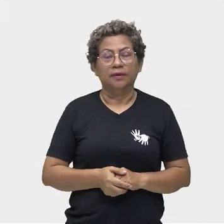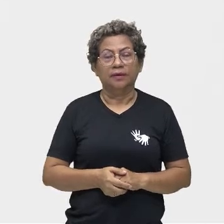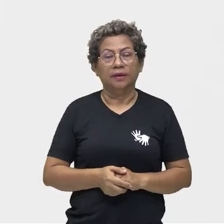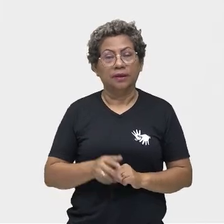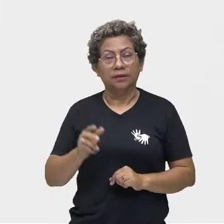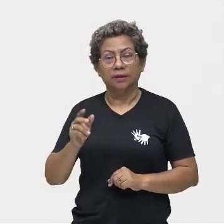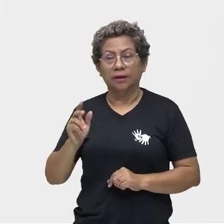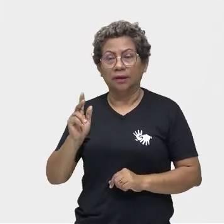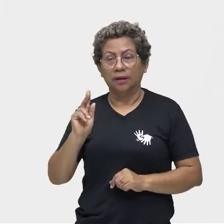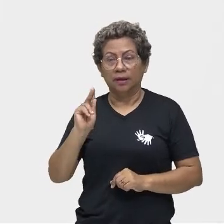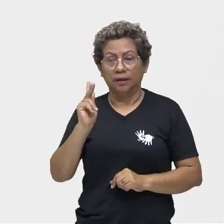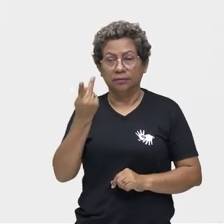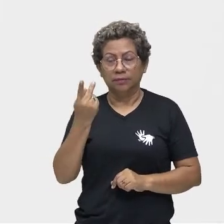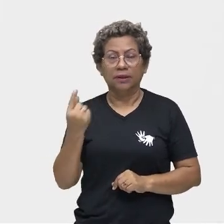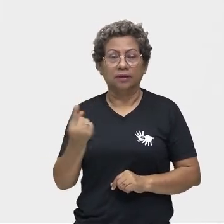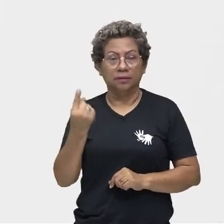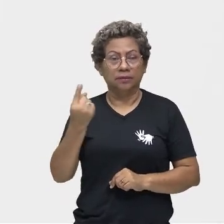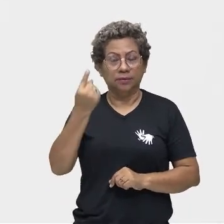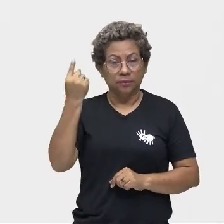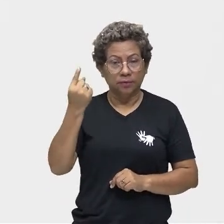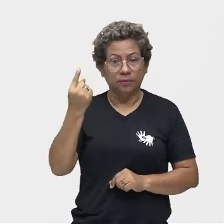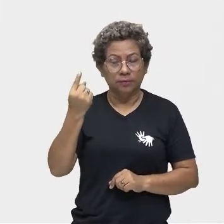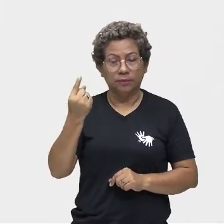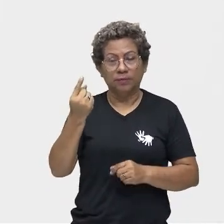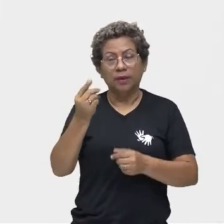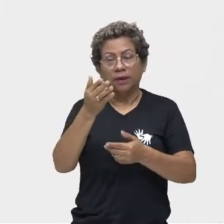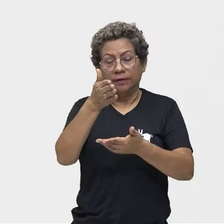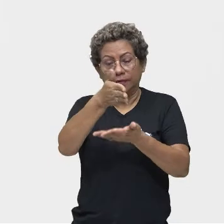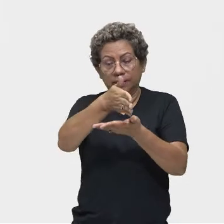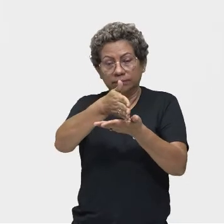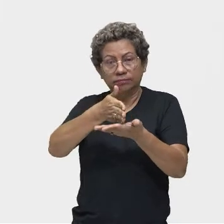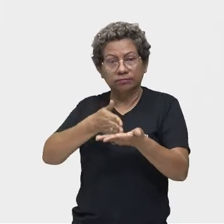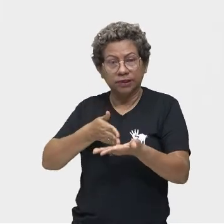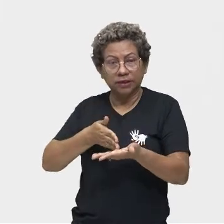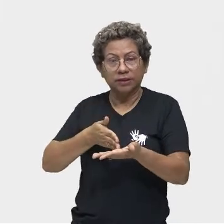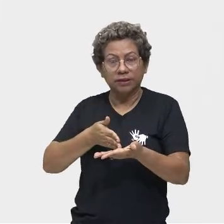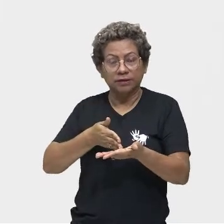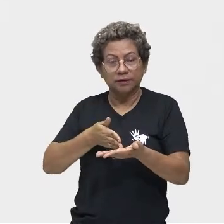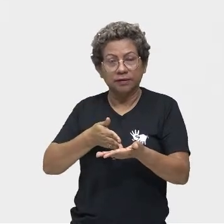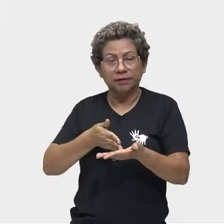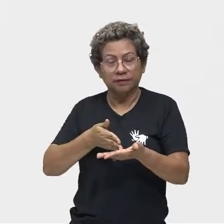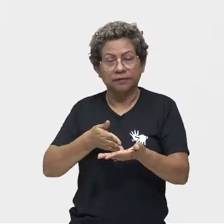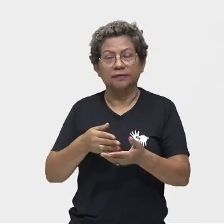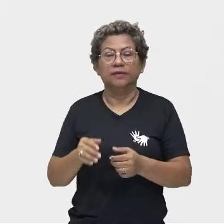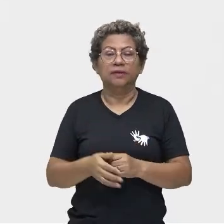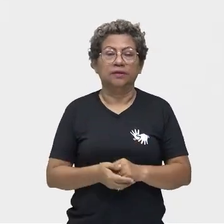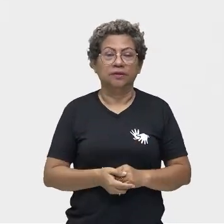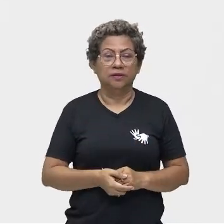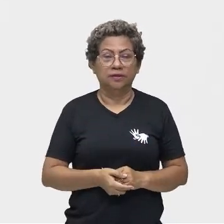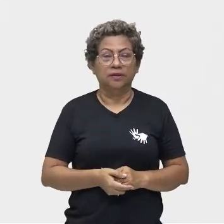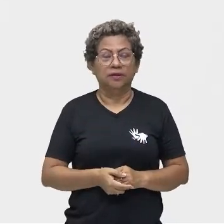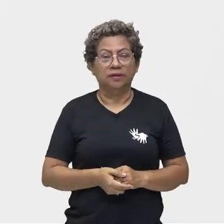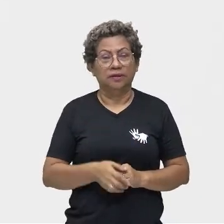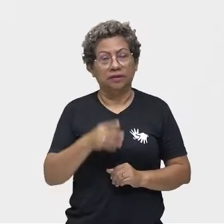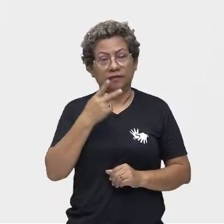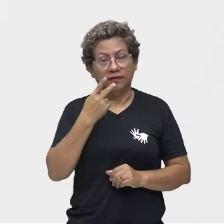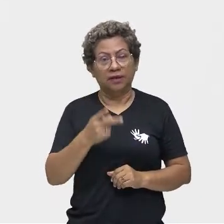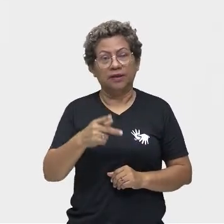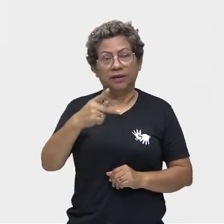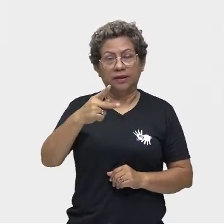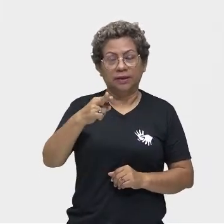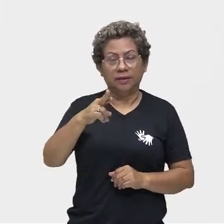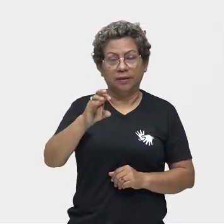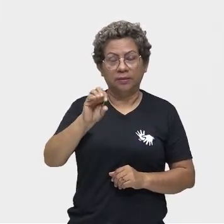divide a hipotenusa em 2 segmentos que são chamados de projeções, né, dos catetos